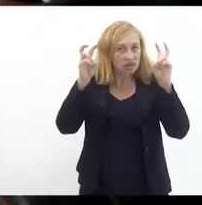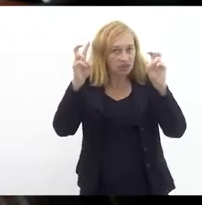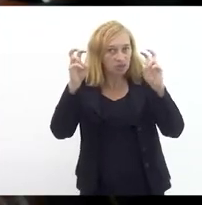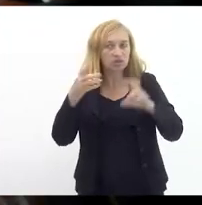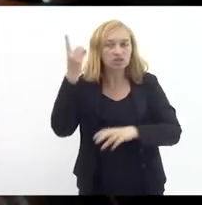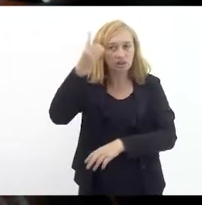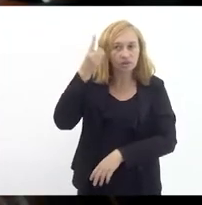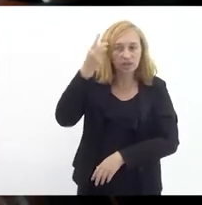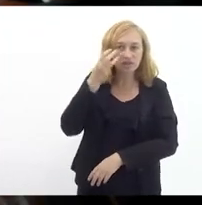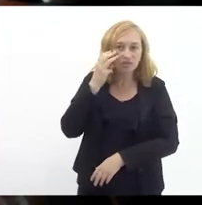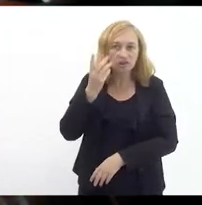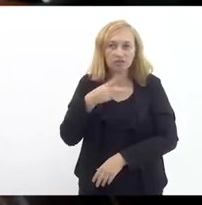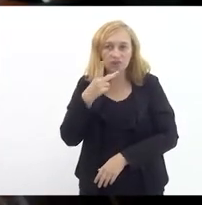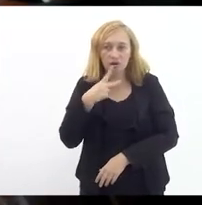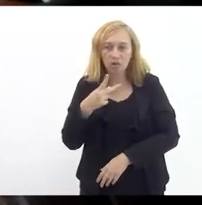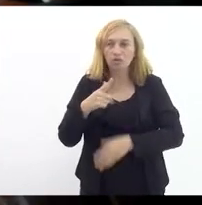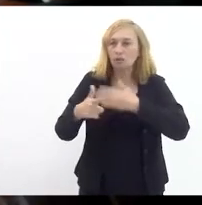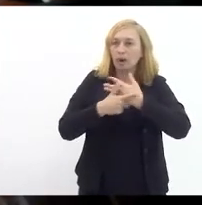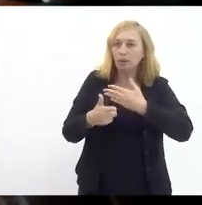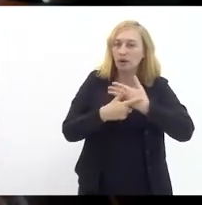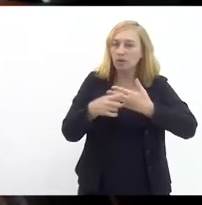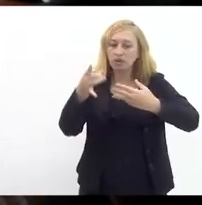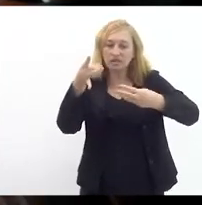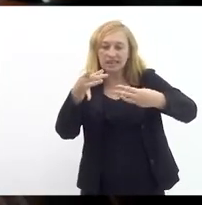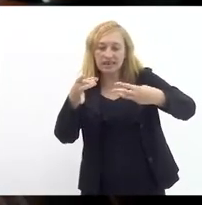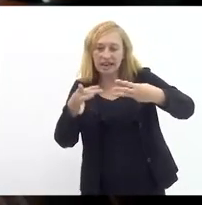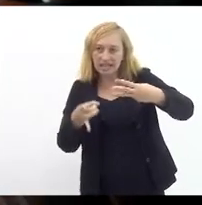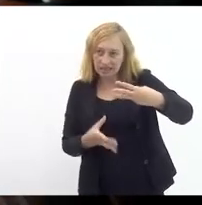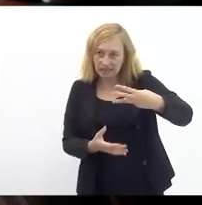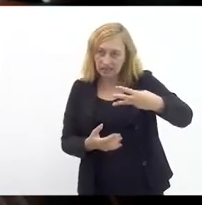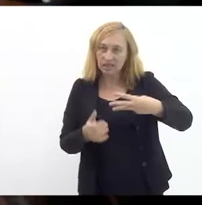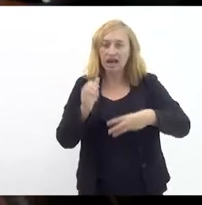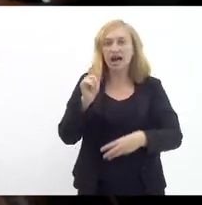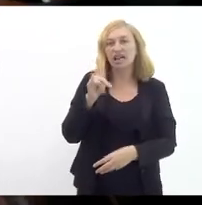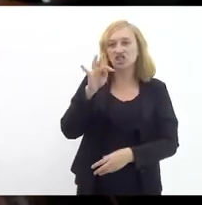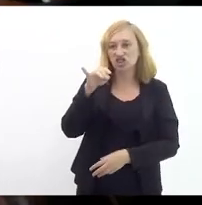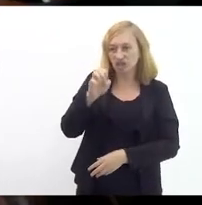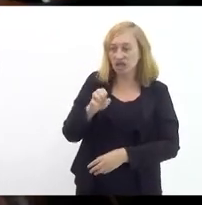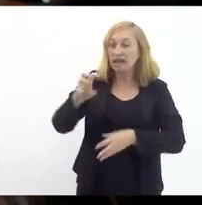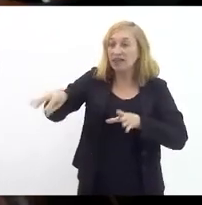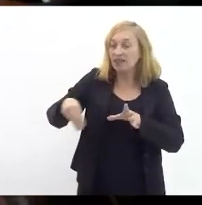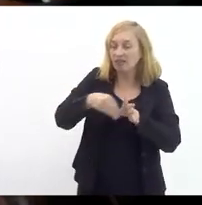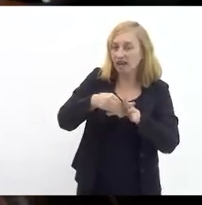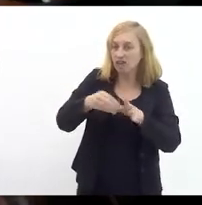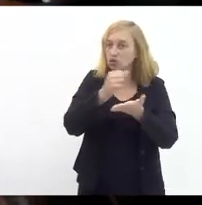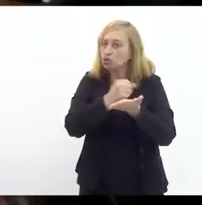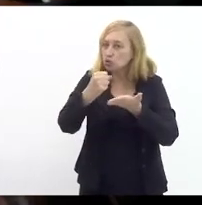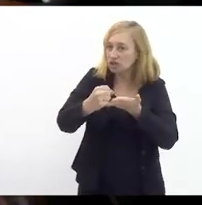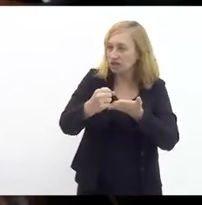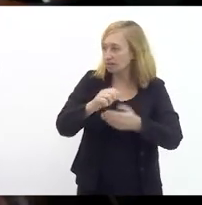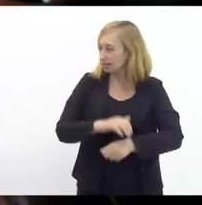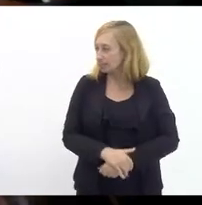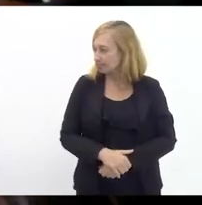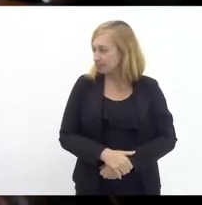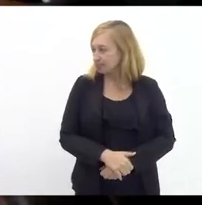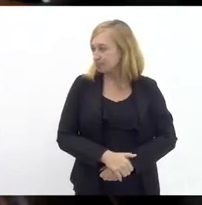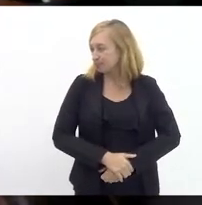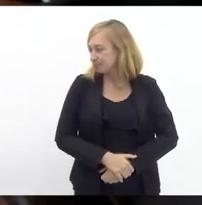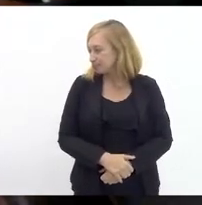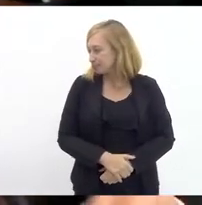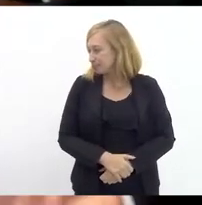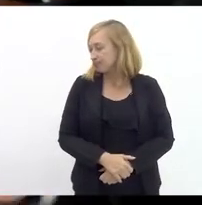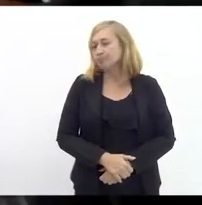Valdec estabeleceu sobre o papel de cada agente dentro desse contrato de concessão.